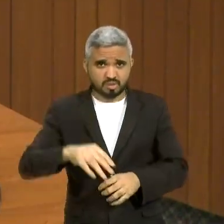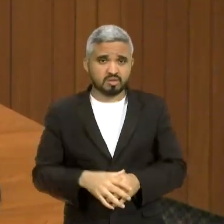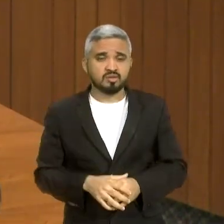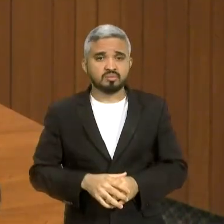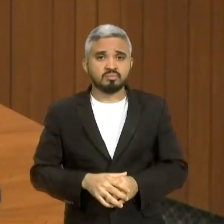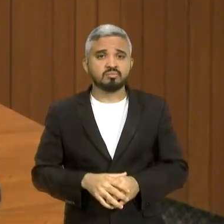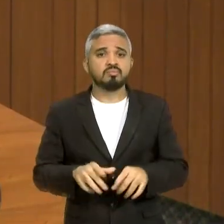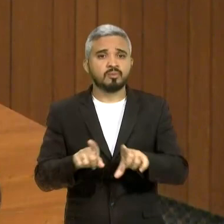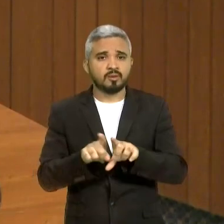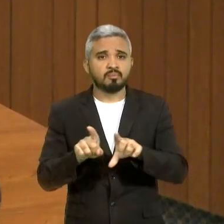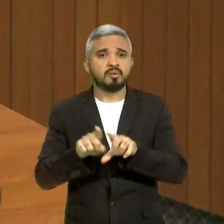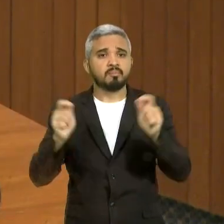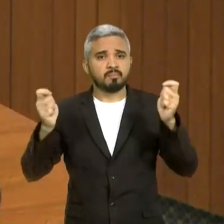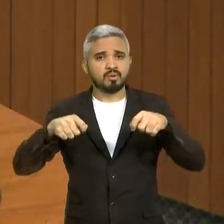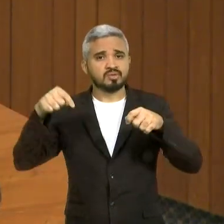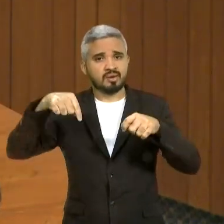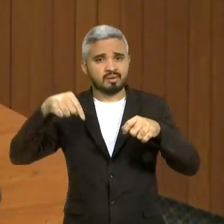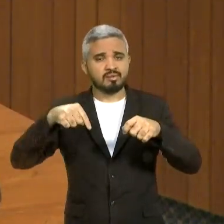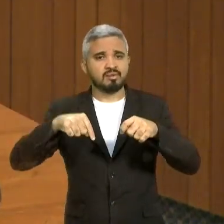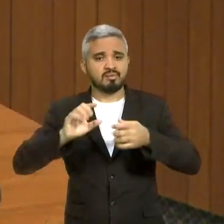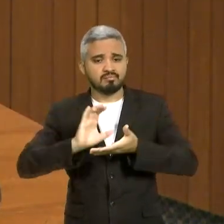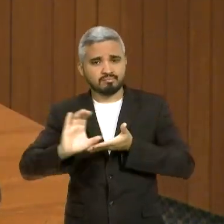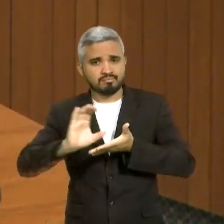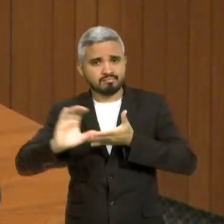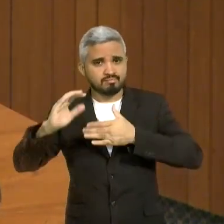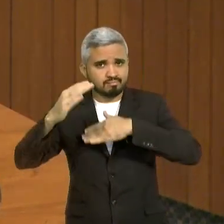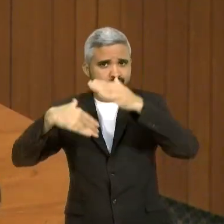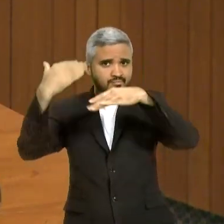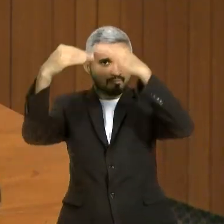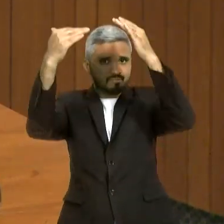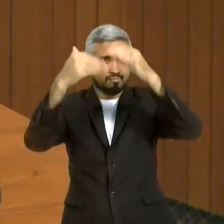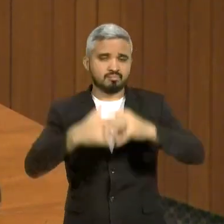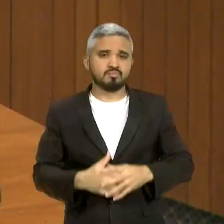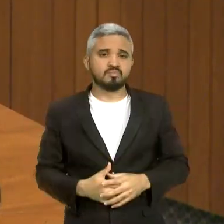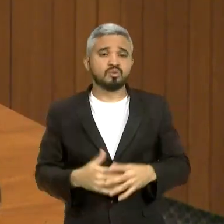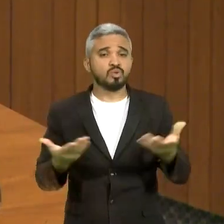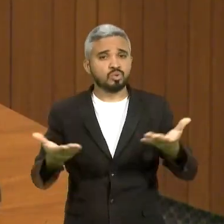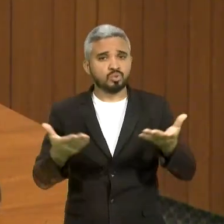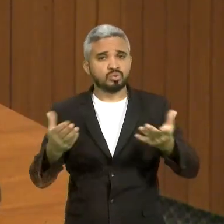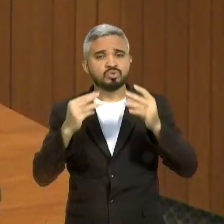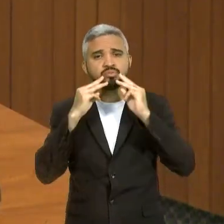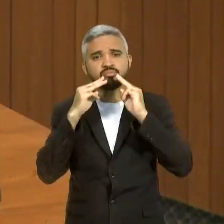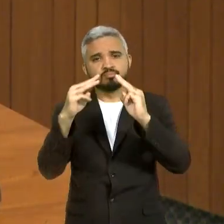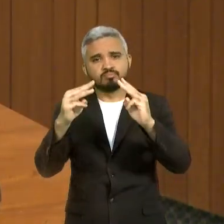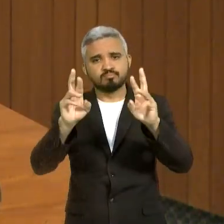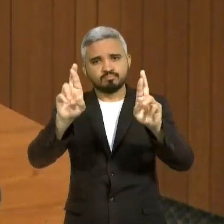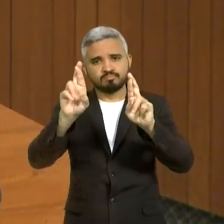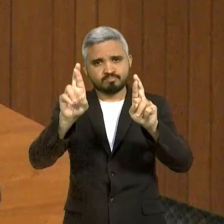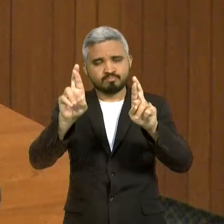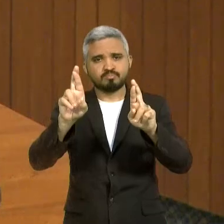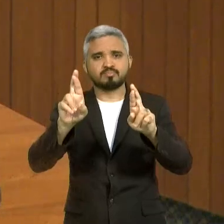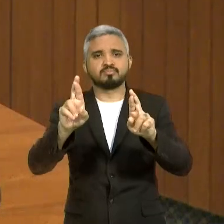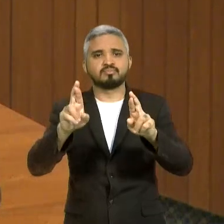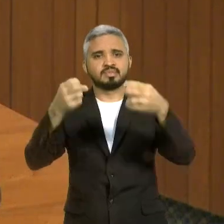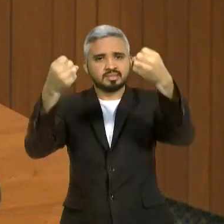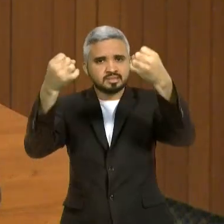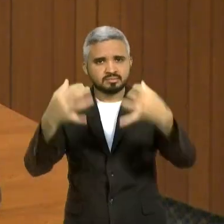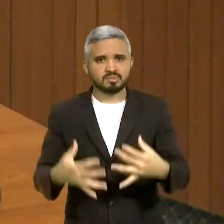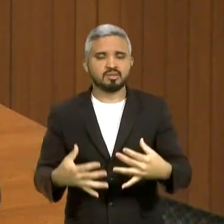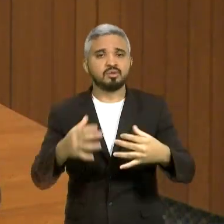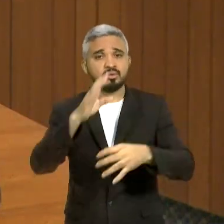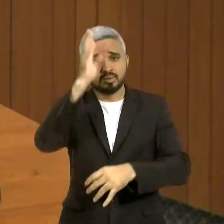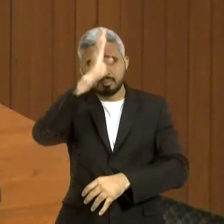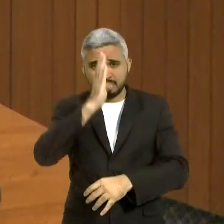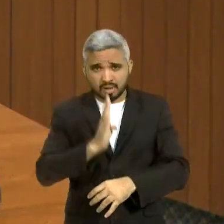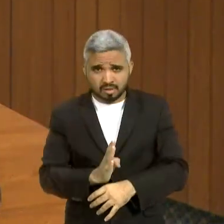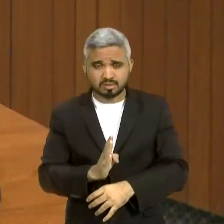deputado Ricardo Arruda, o desenvolvimento. Então é com essa mensagem de esperança que eu venho hoje à tribuna para dizer que o Brasil realmente está voltando. O